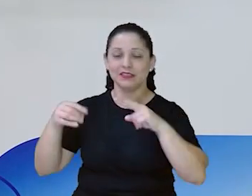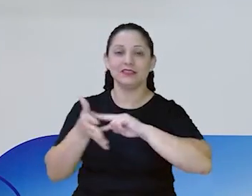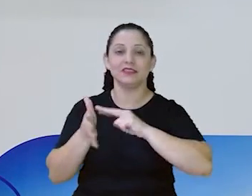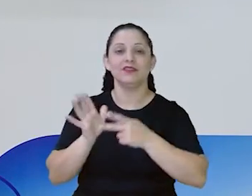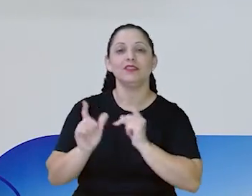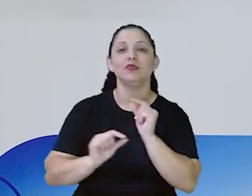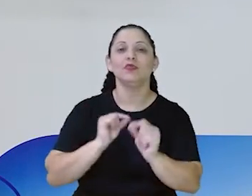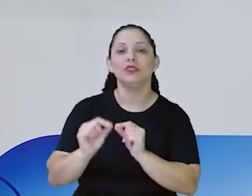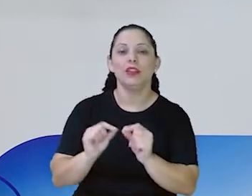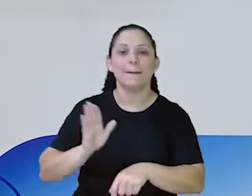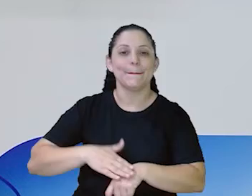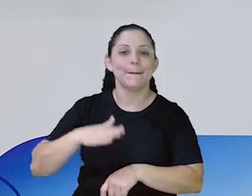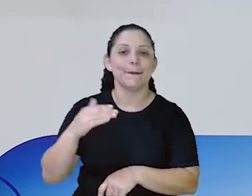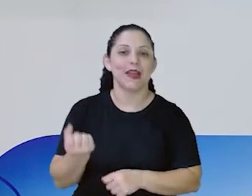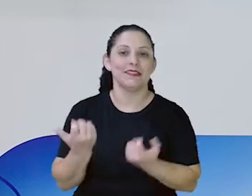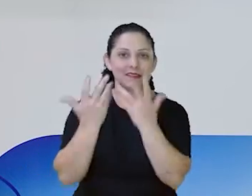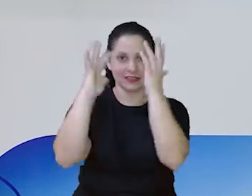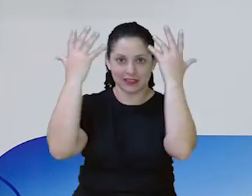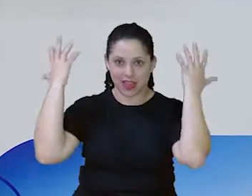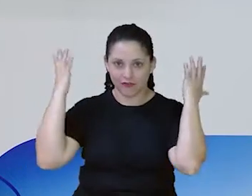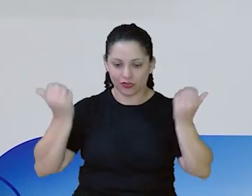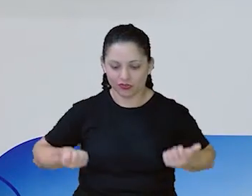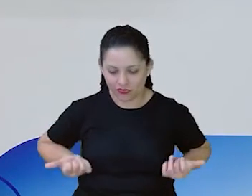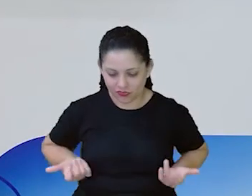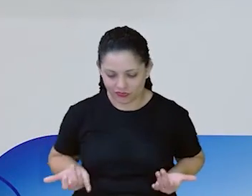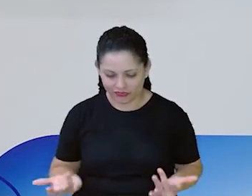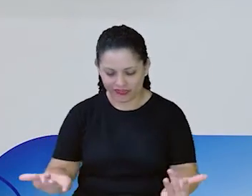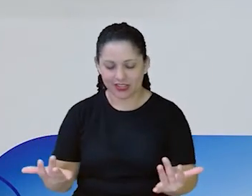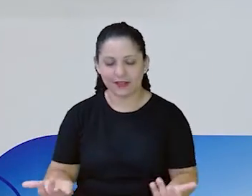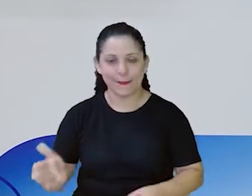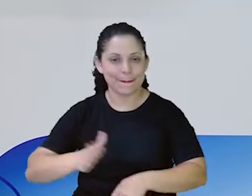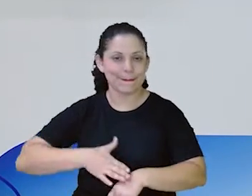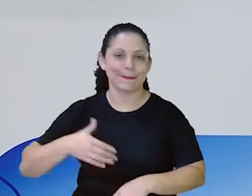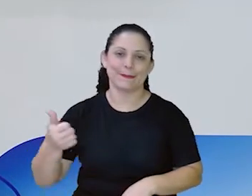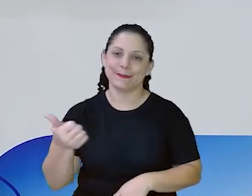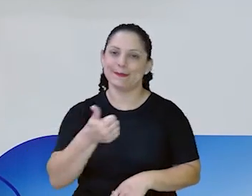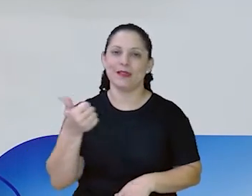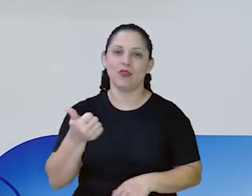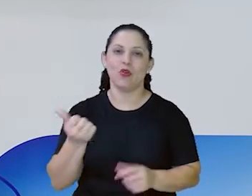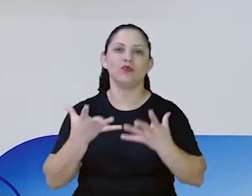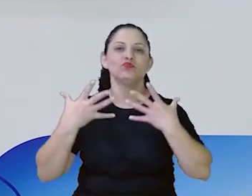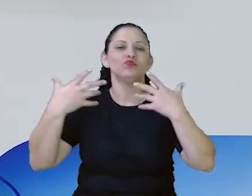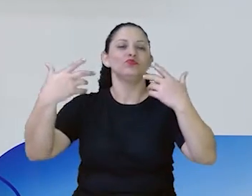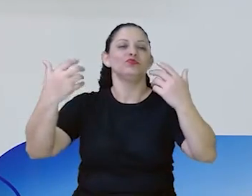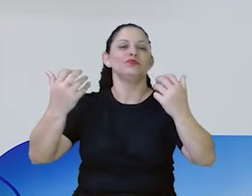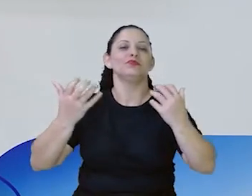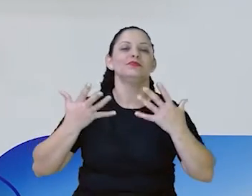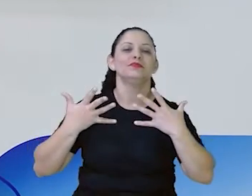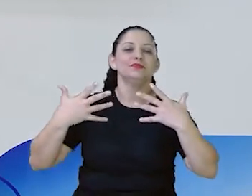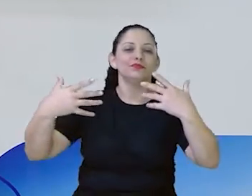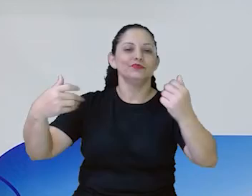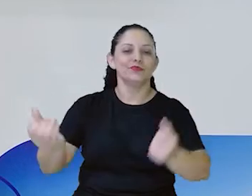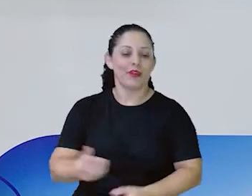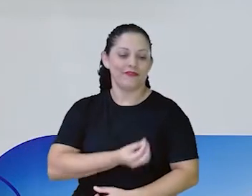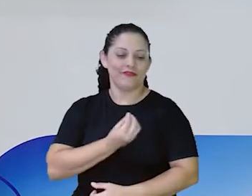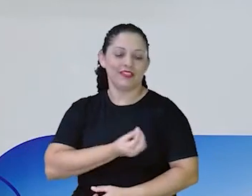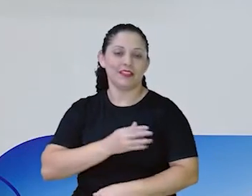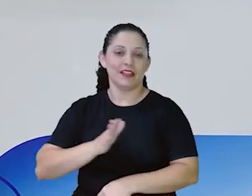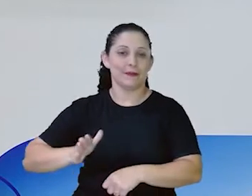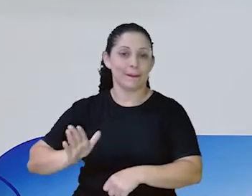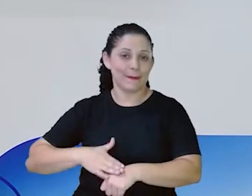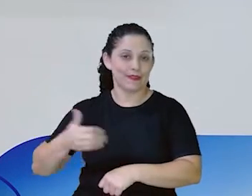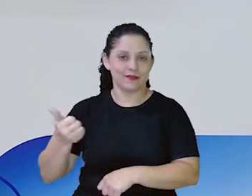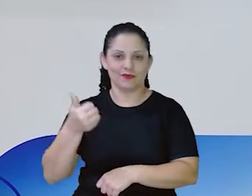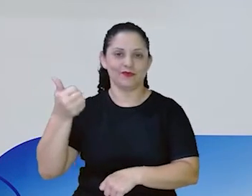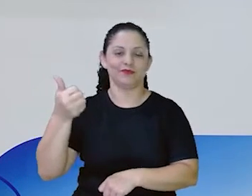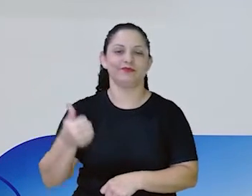mais árvores, quanto mais verde, mais ar puro, mais qualidade de vida nós temos.